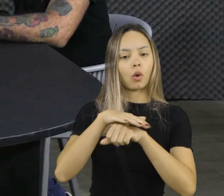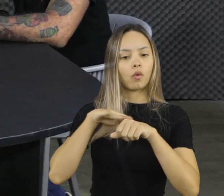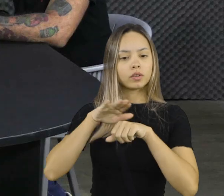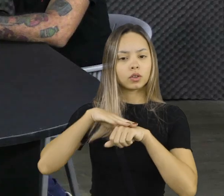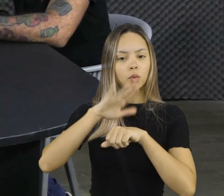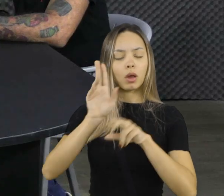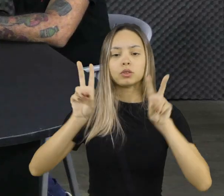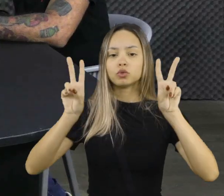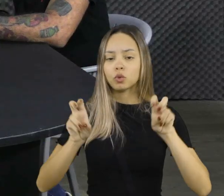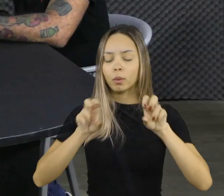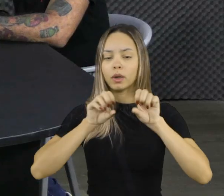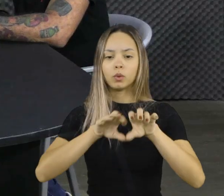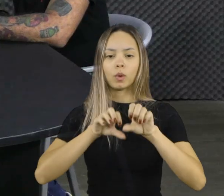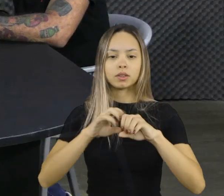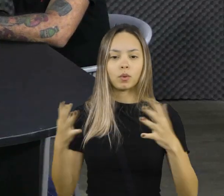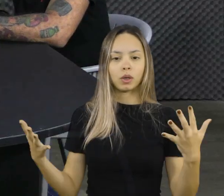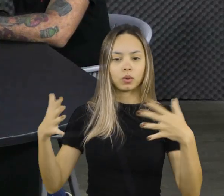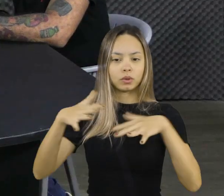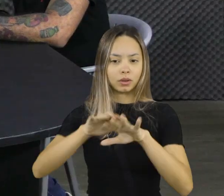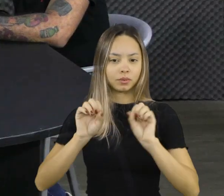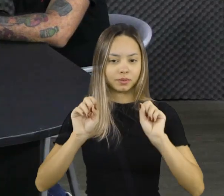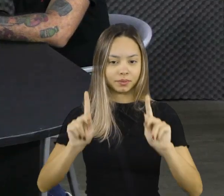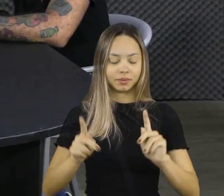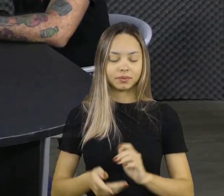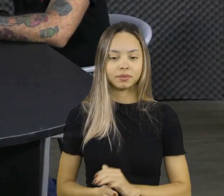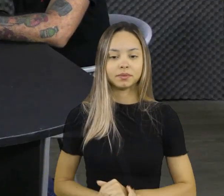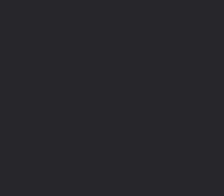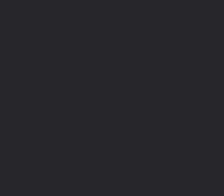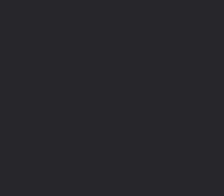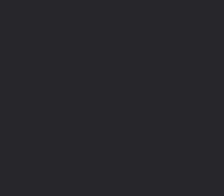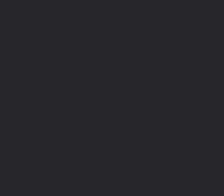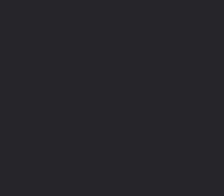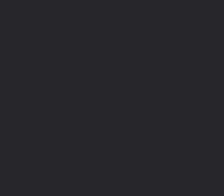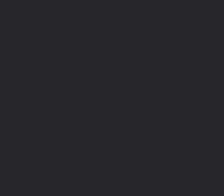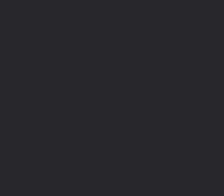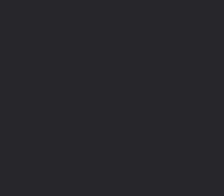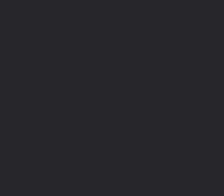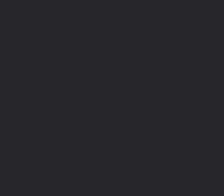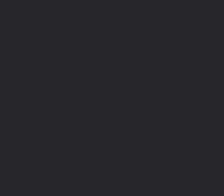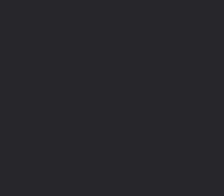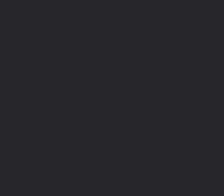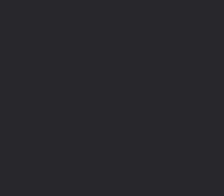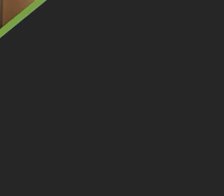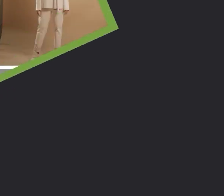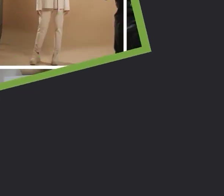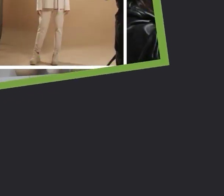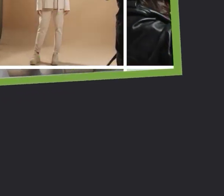educação e sobre inclusão. Ok.